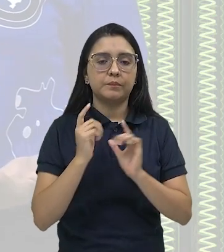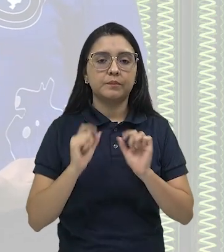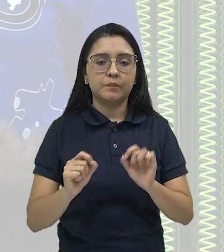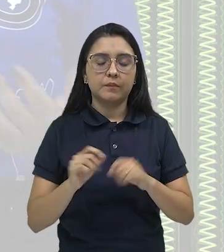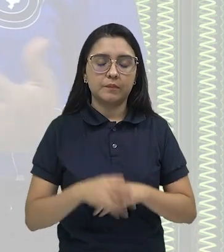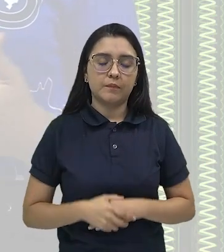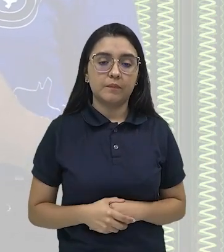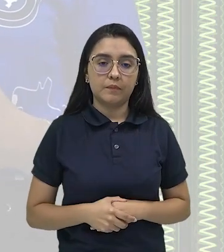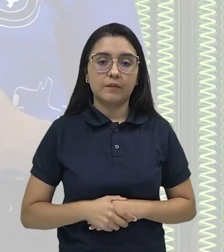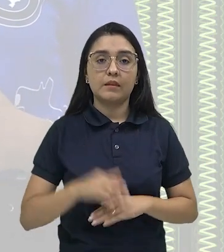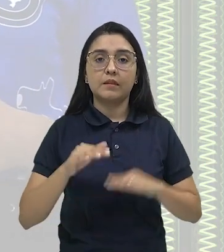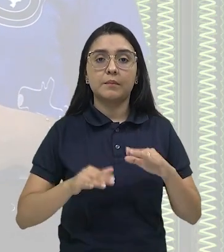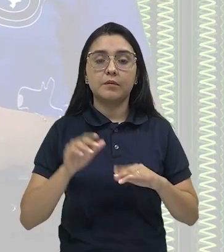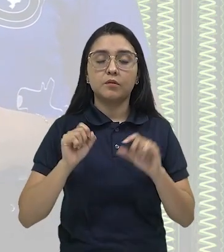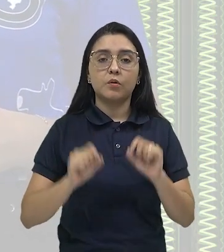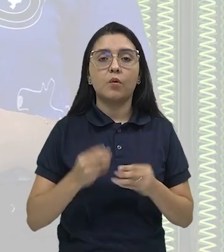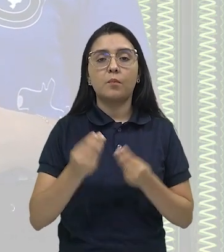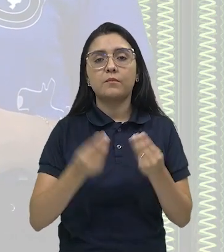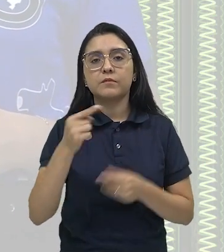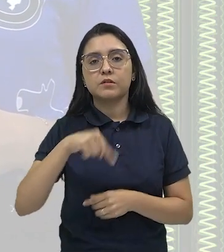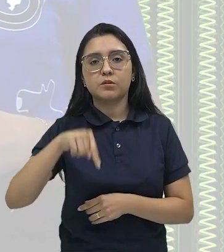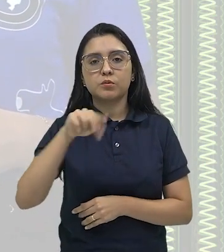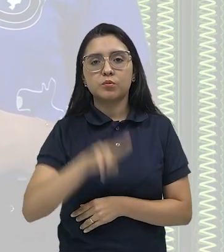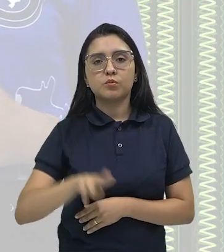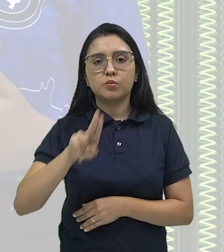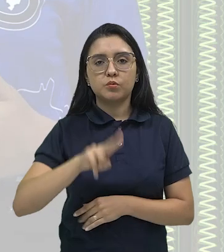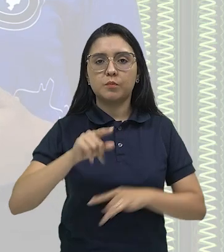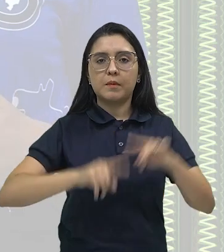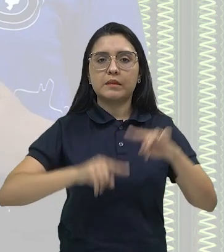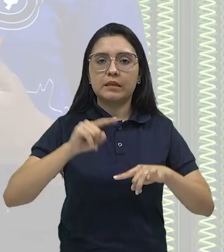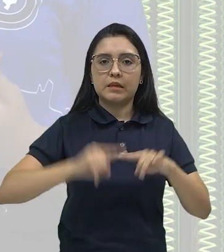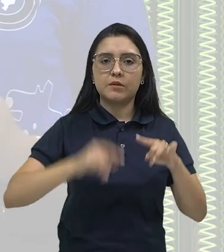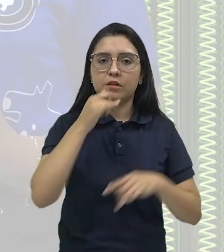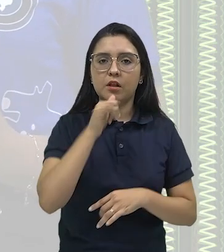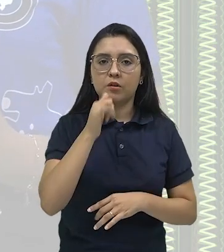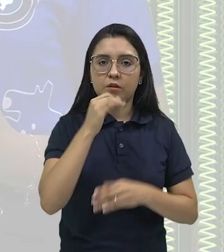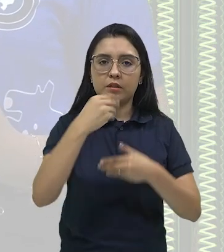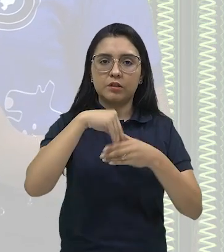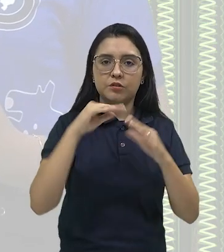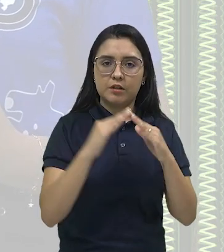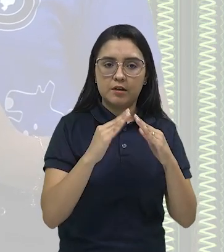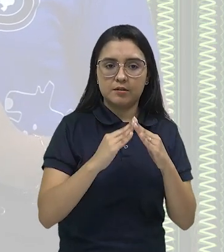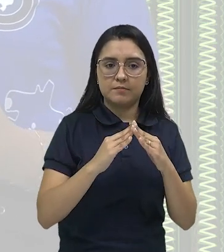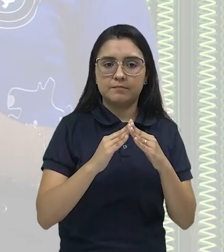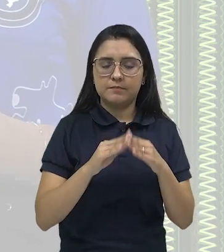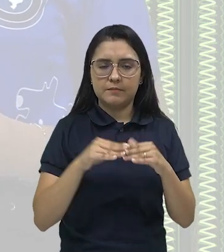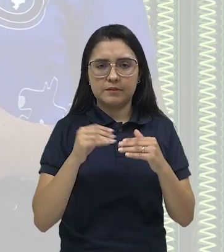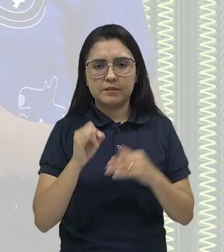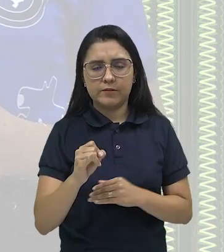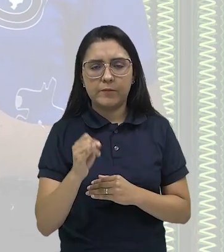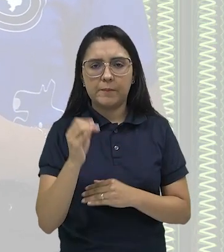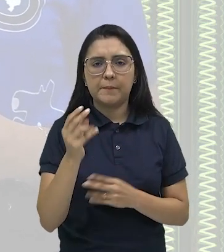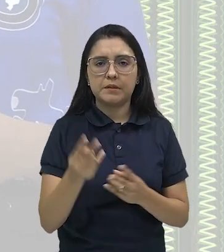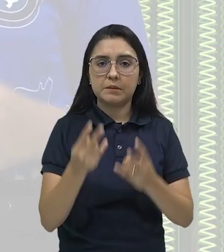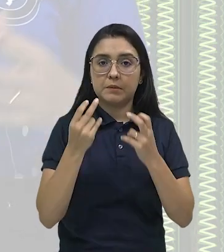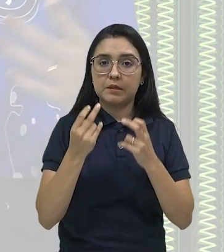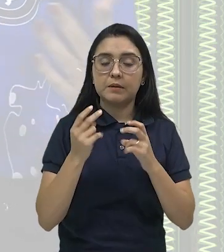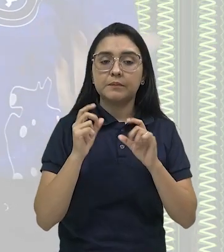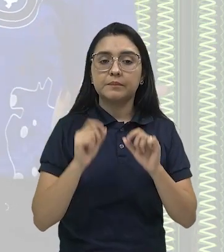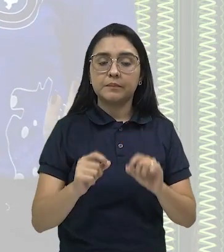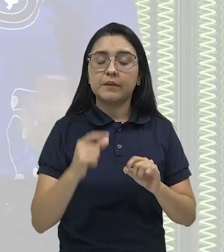na forma como você usa os seus equipamentos eletrônicos. Então, se a gente observar, na nossa casa, nós temos aí